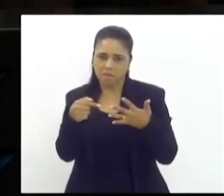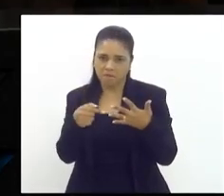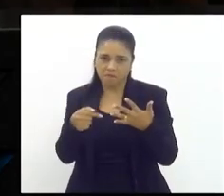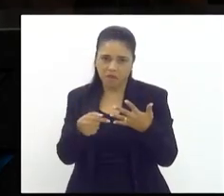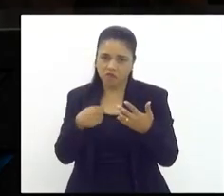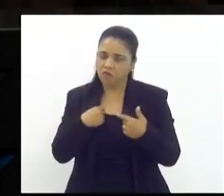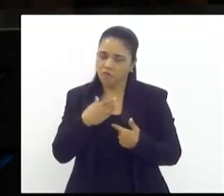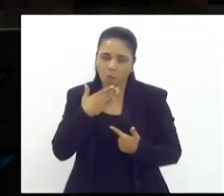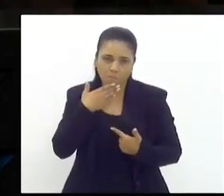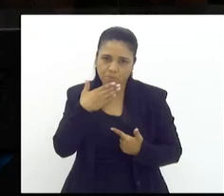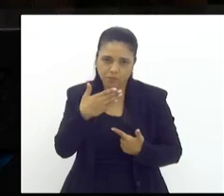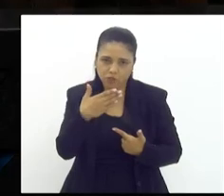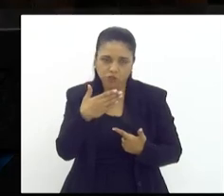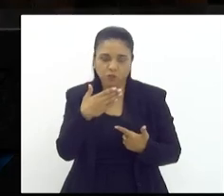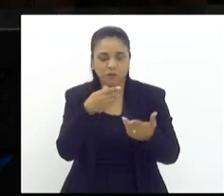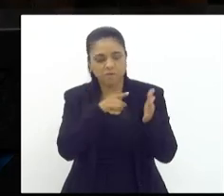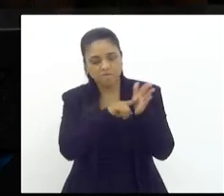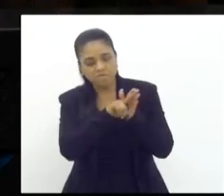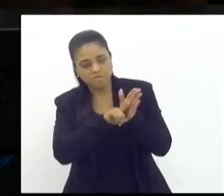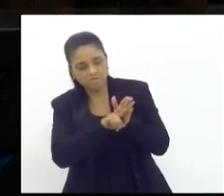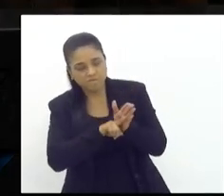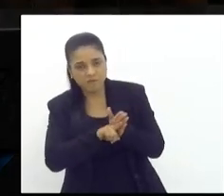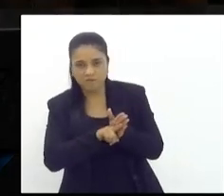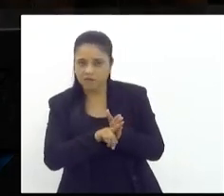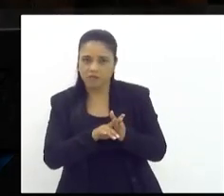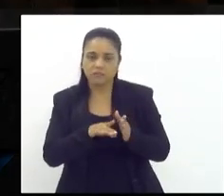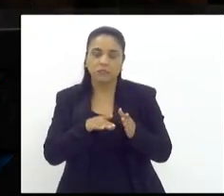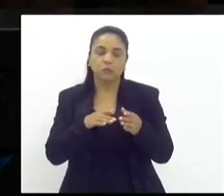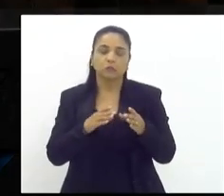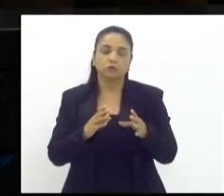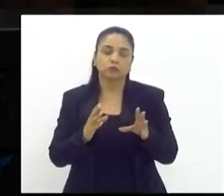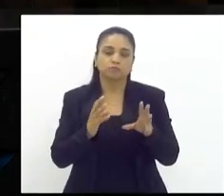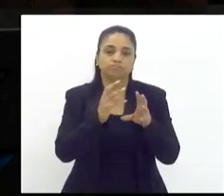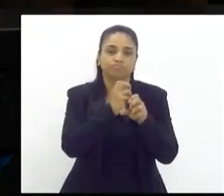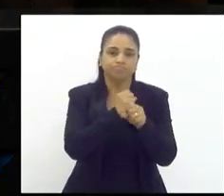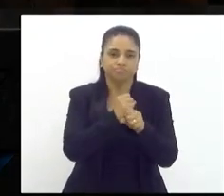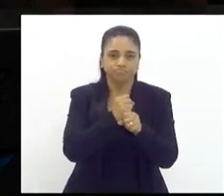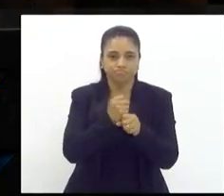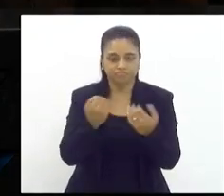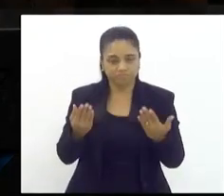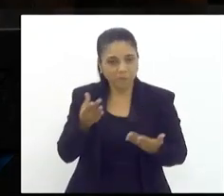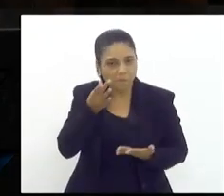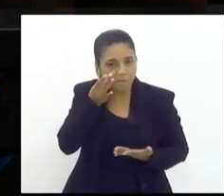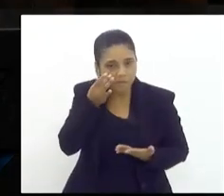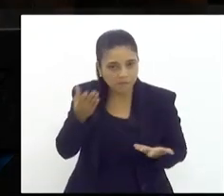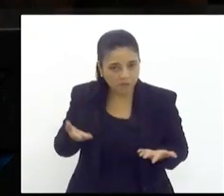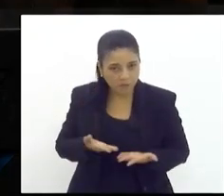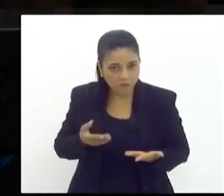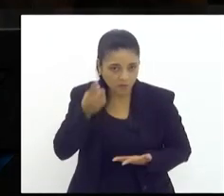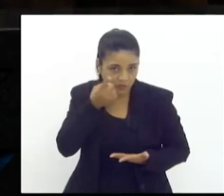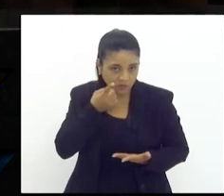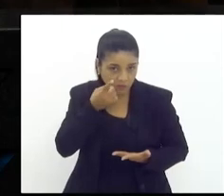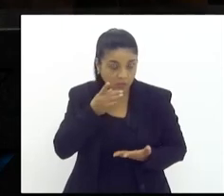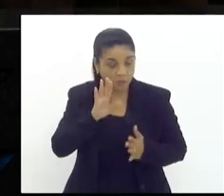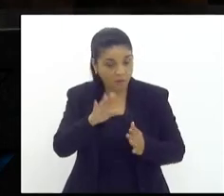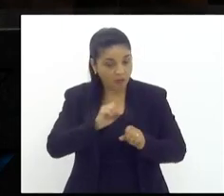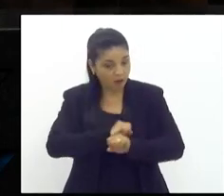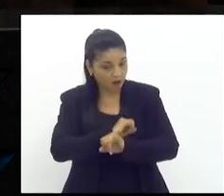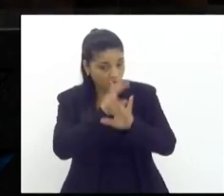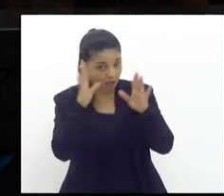verificação de quórum mas queria que deixar claro que a caneta